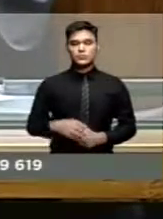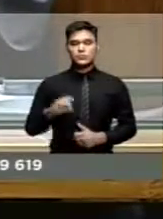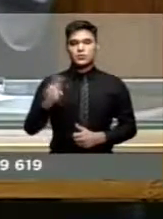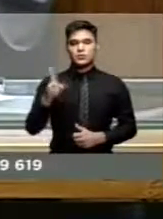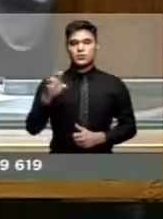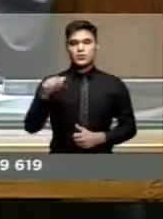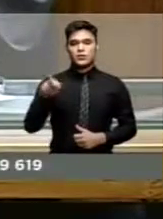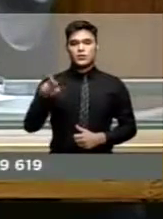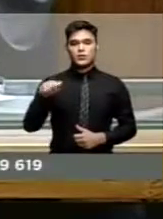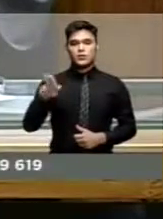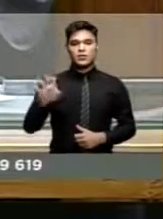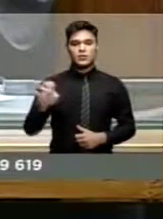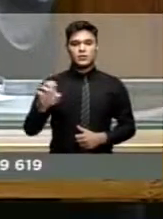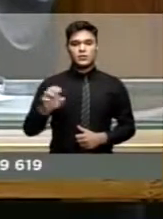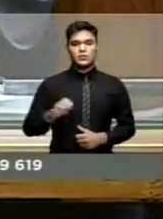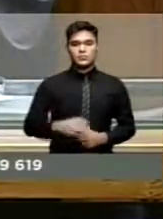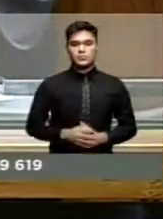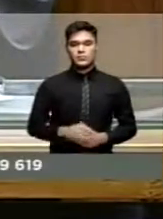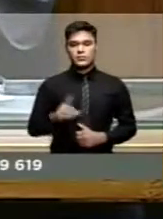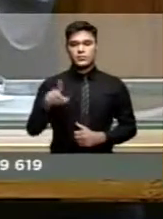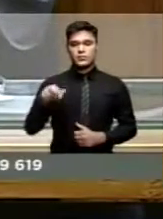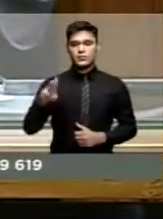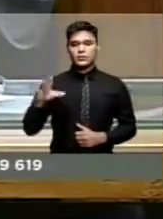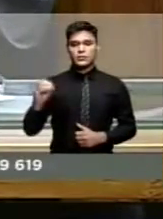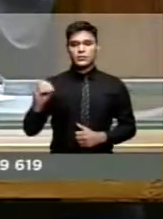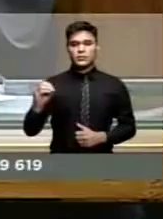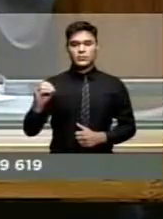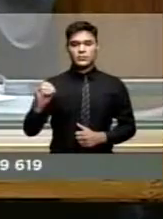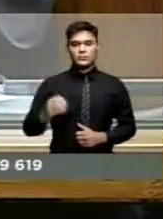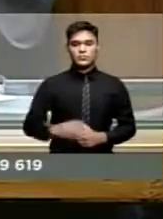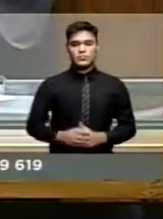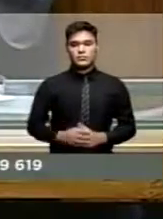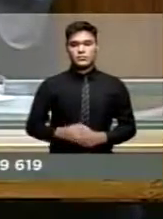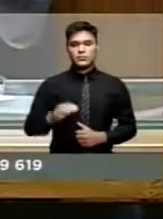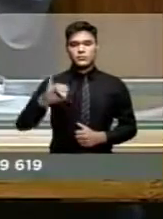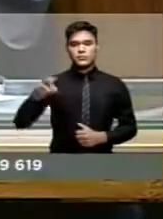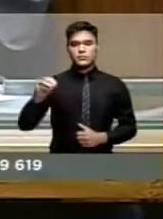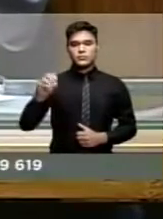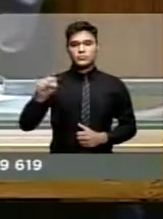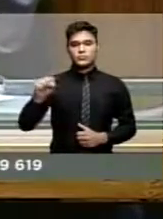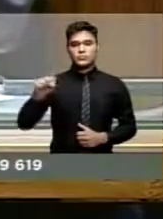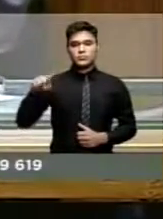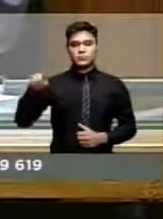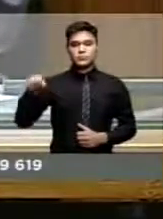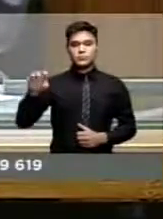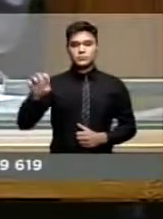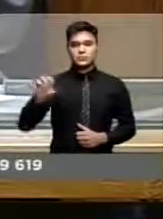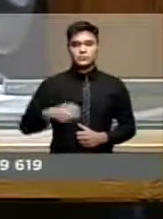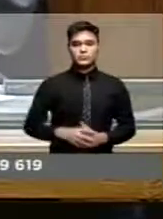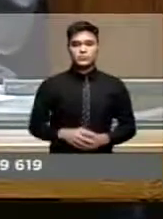Henrique Fontana, Danilo Forte, Josi Nunes.